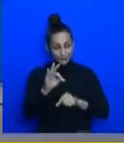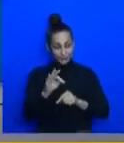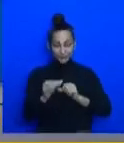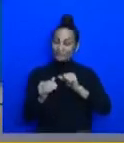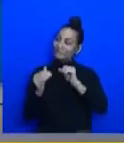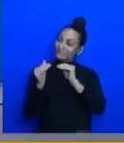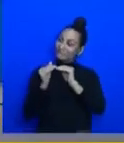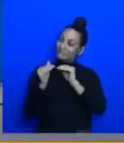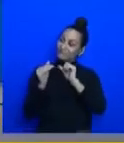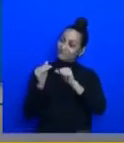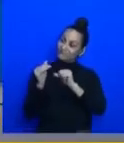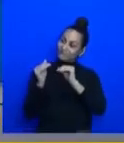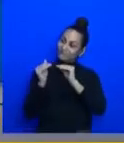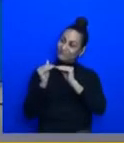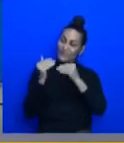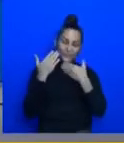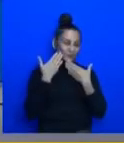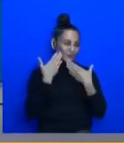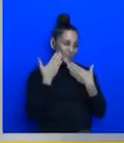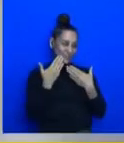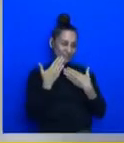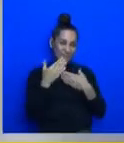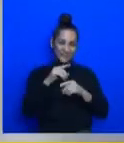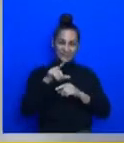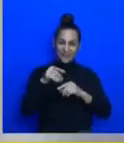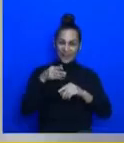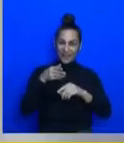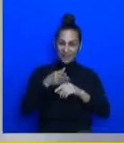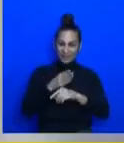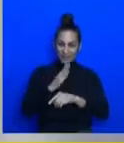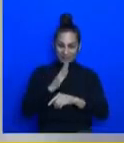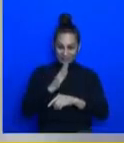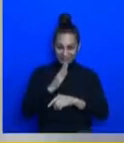Eu confirmo, sim. Sim, confirmo. Obrigado. Sorteio validado.